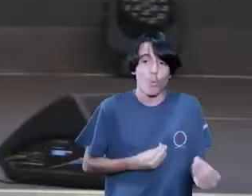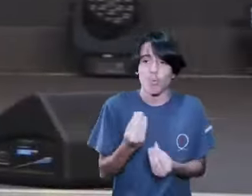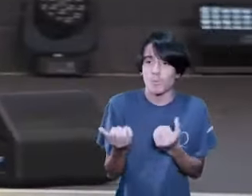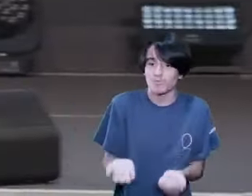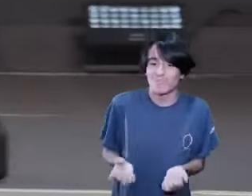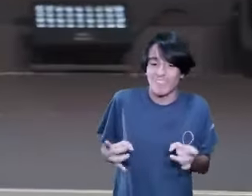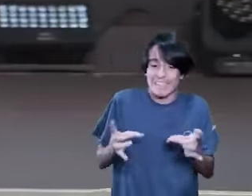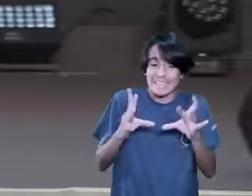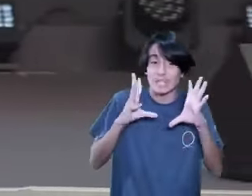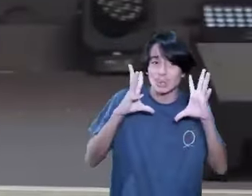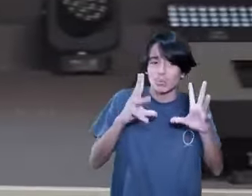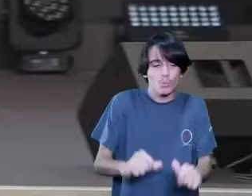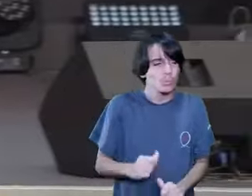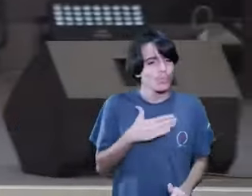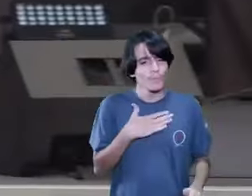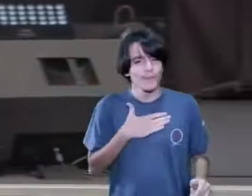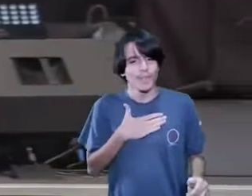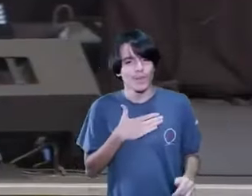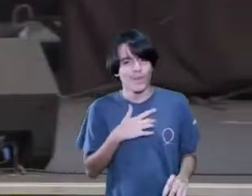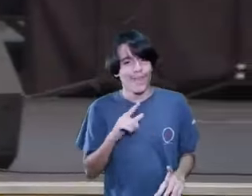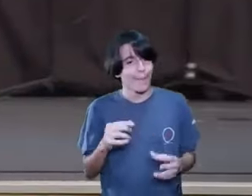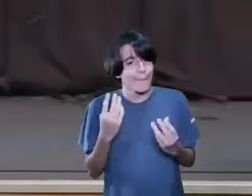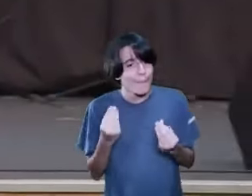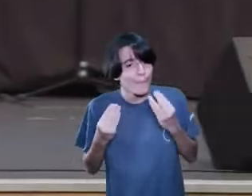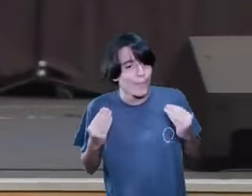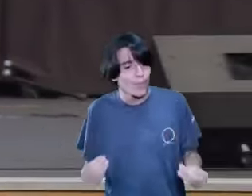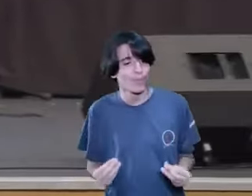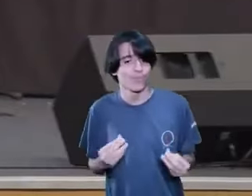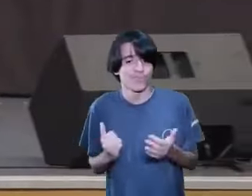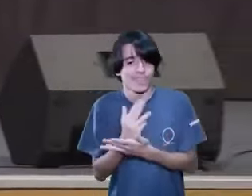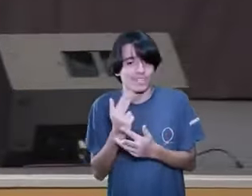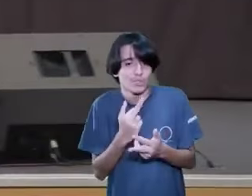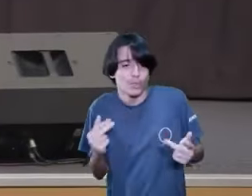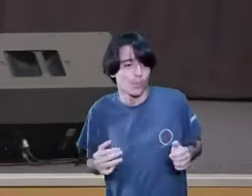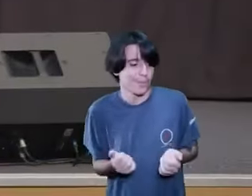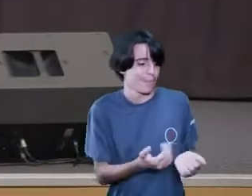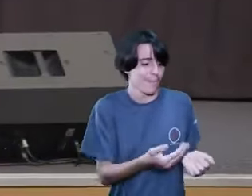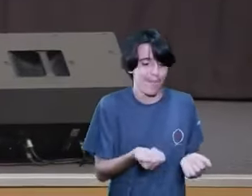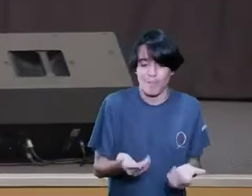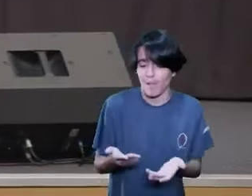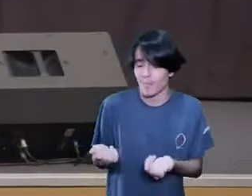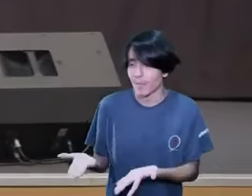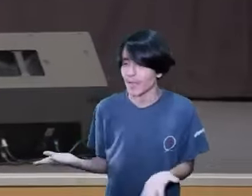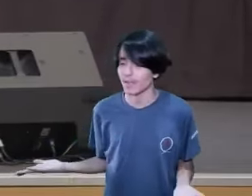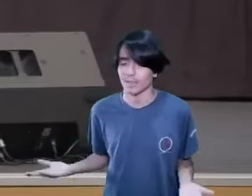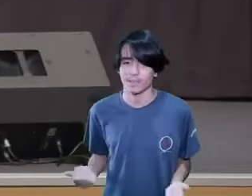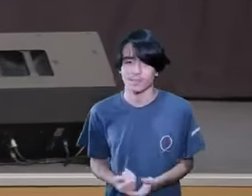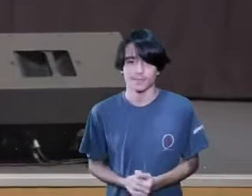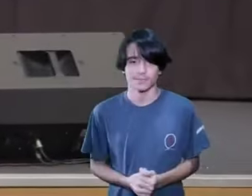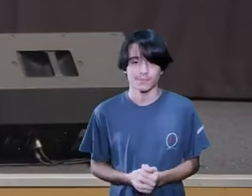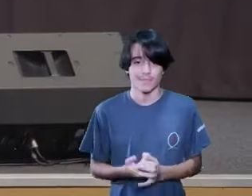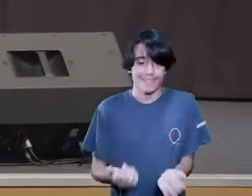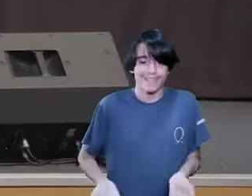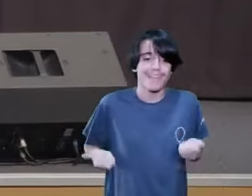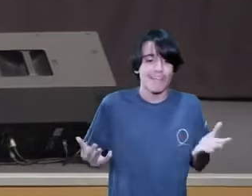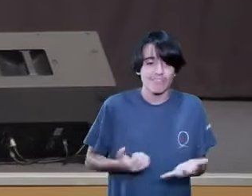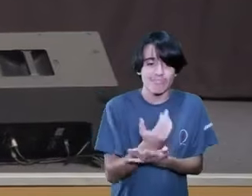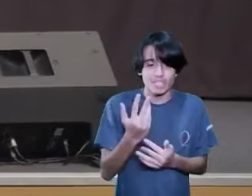para vender e dar. É muita coisa para distribuir. É muita coisa para